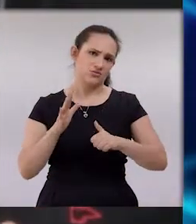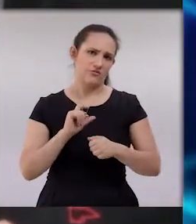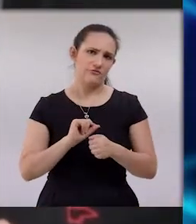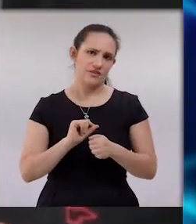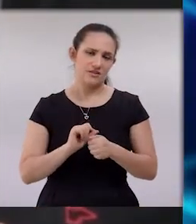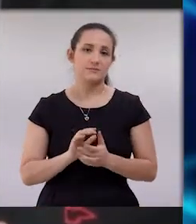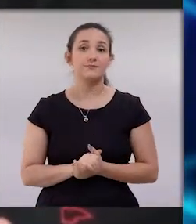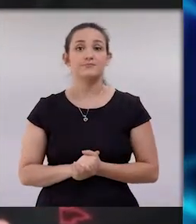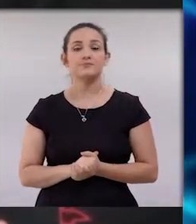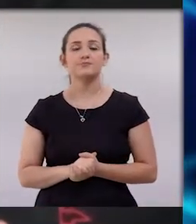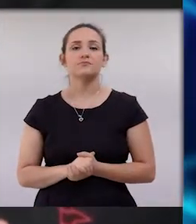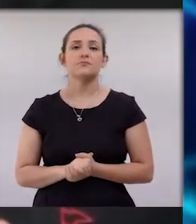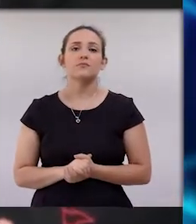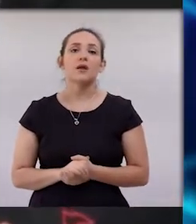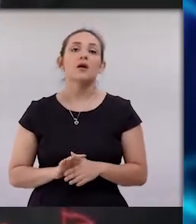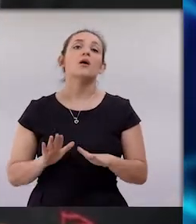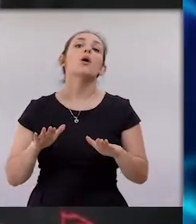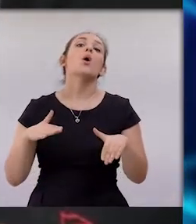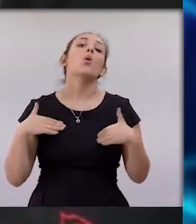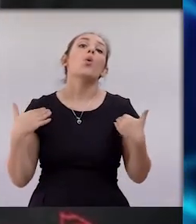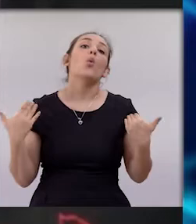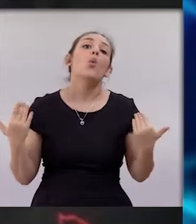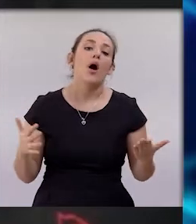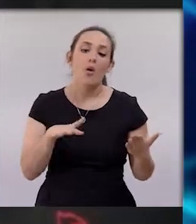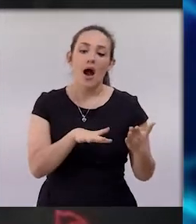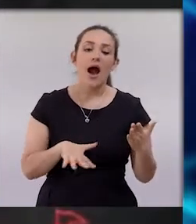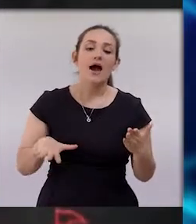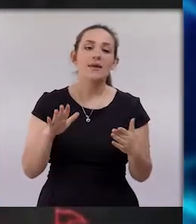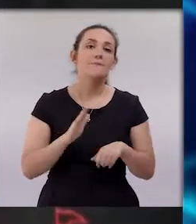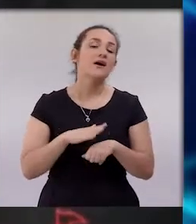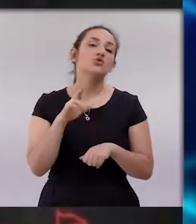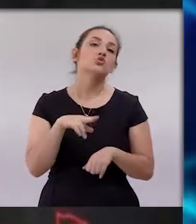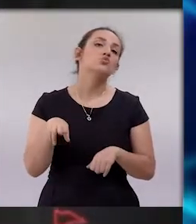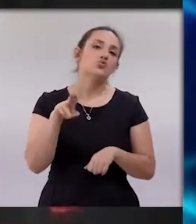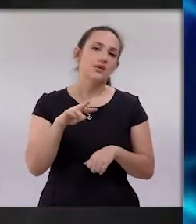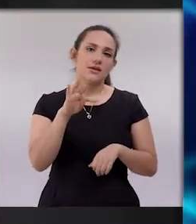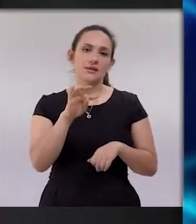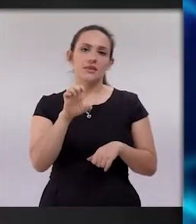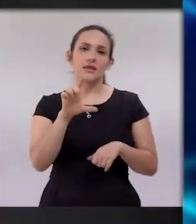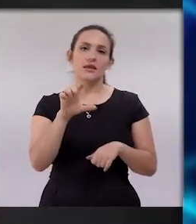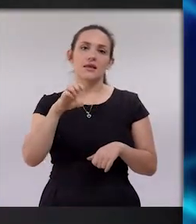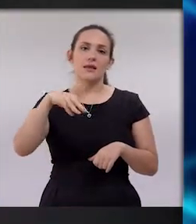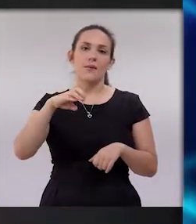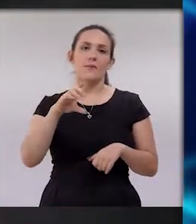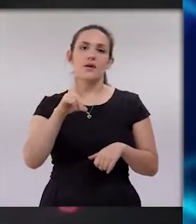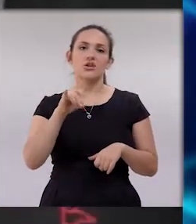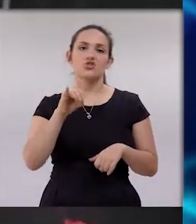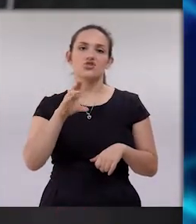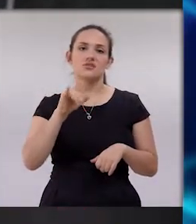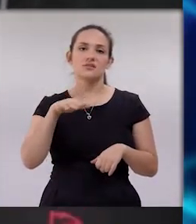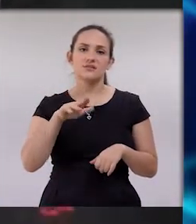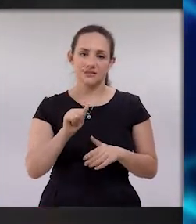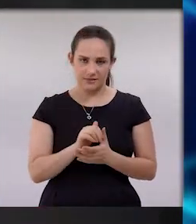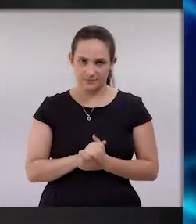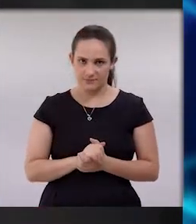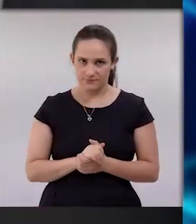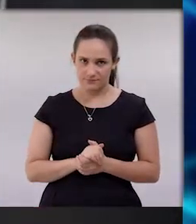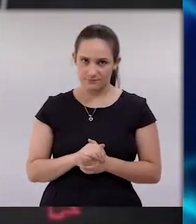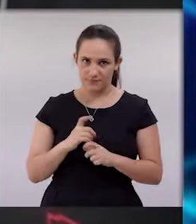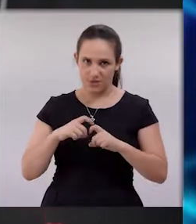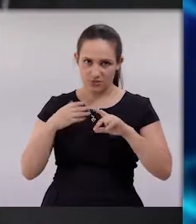as especialidades que estão fazendo mais proveito da telemedicina? Existe isso? Olha,